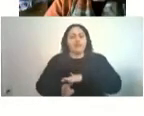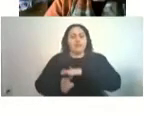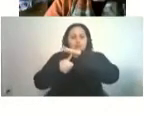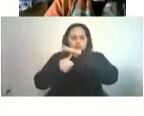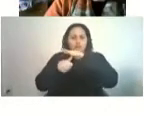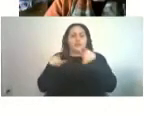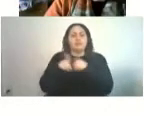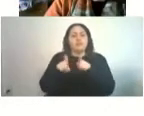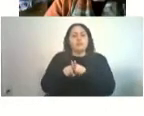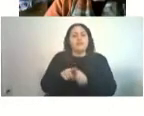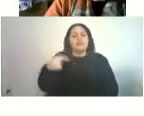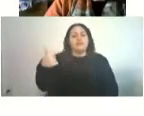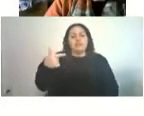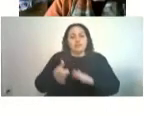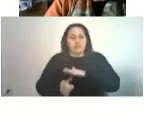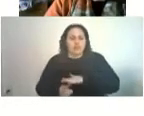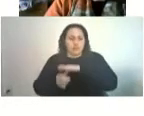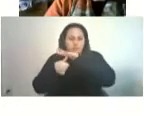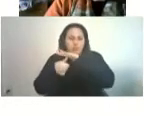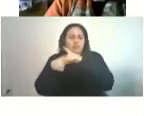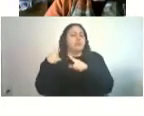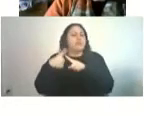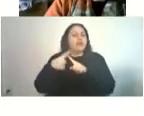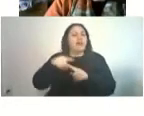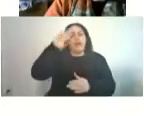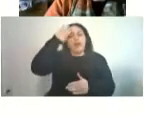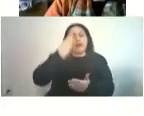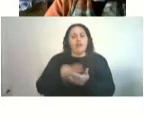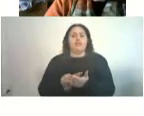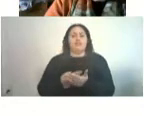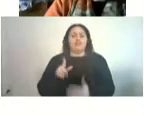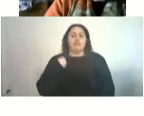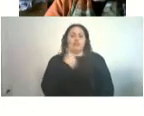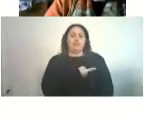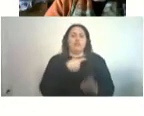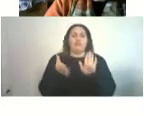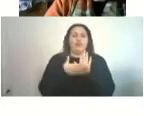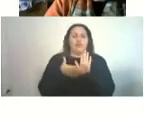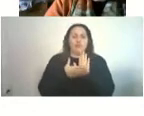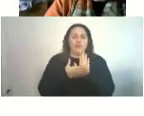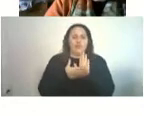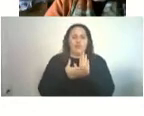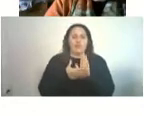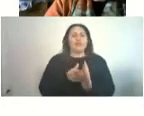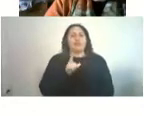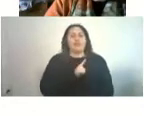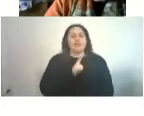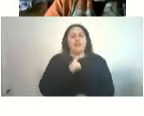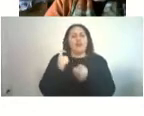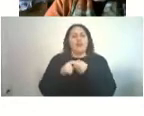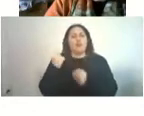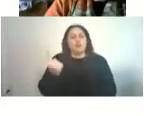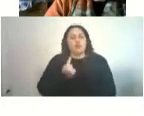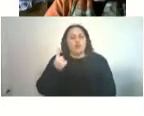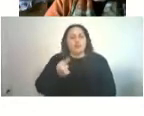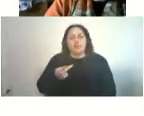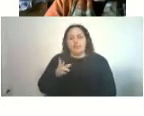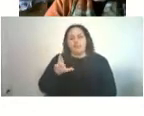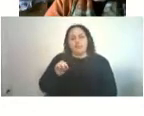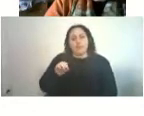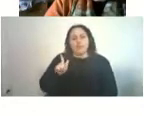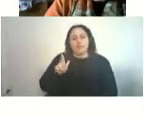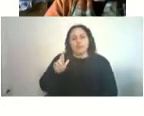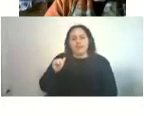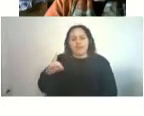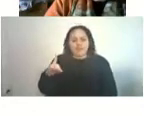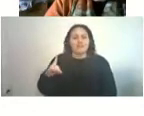reitora e a nossa vice-reitora por acreditarem nessa proposta, por darem autonomia para a Prograde, né, por estarem